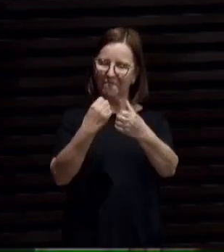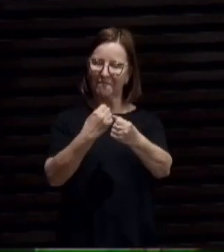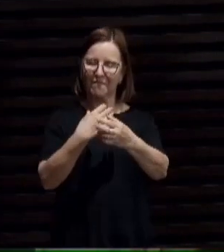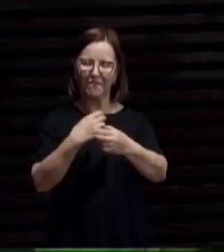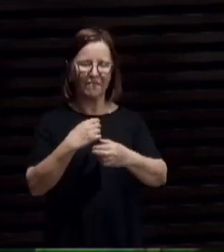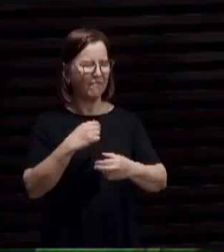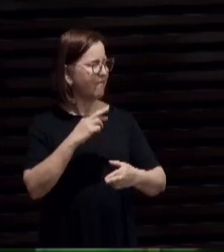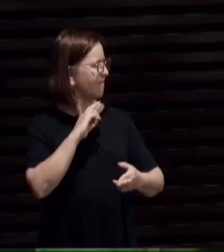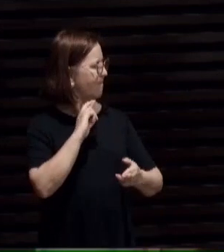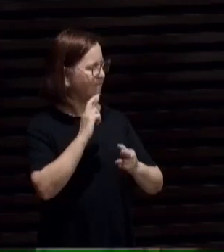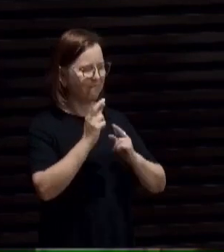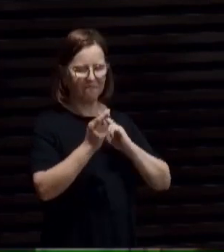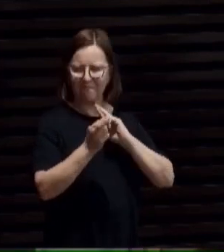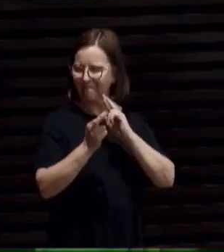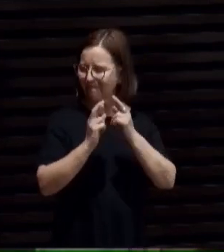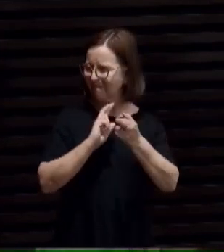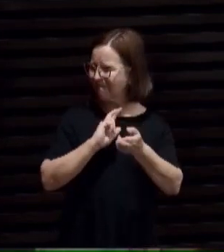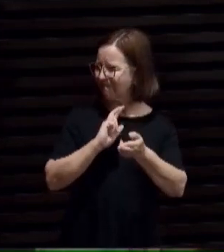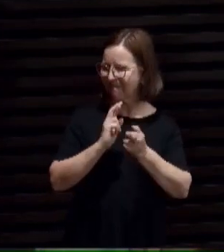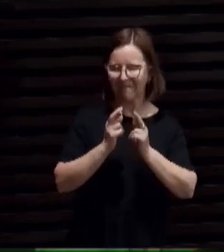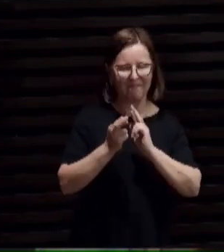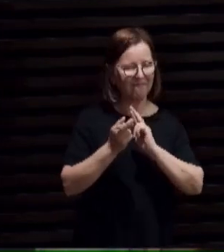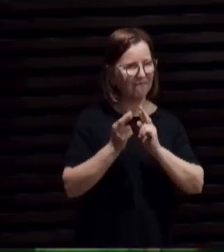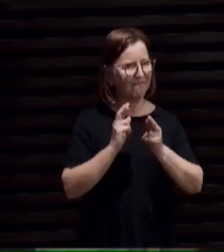ensina-me. Presta atenção nisso.